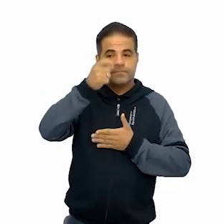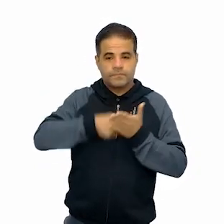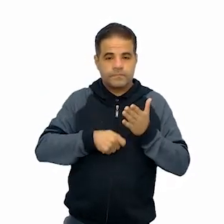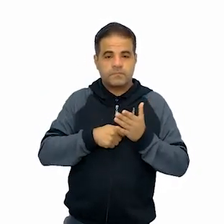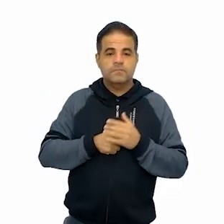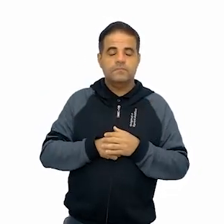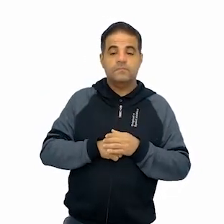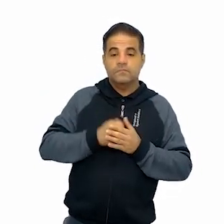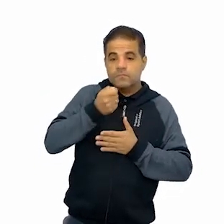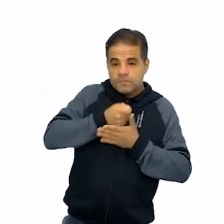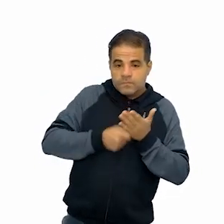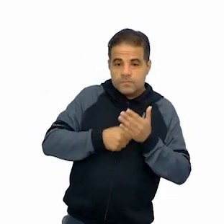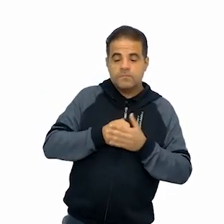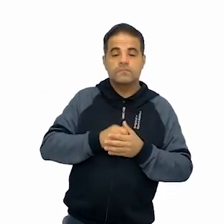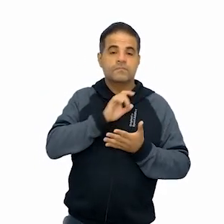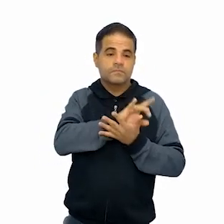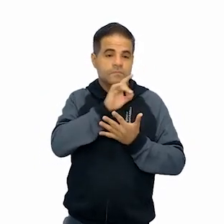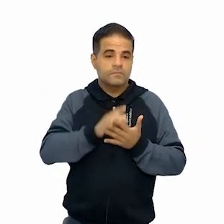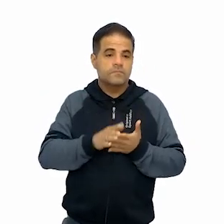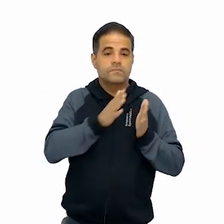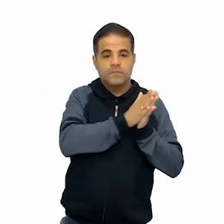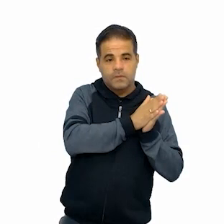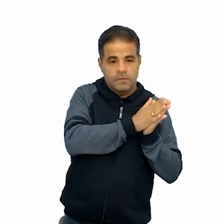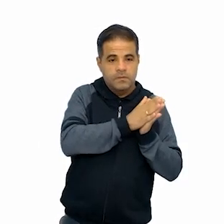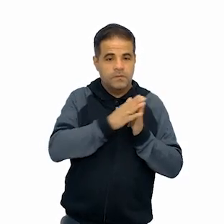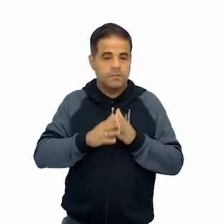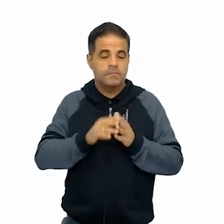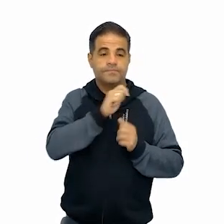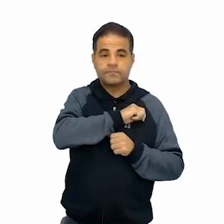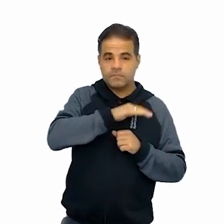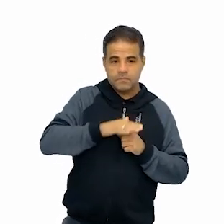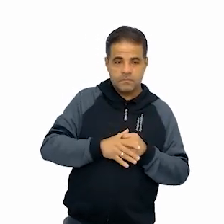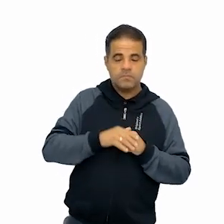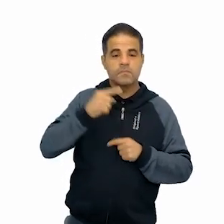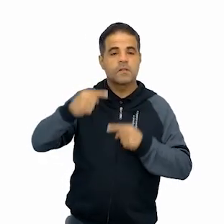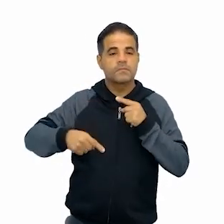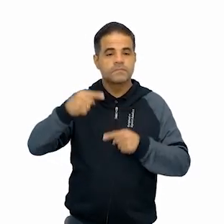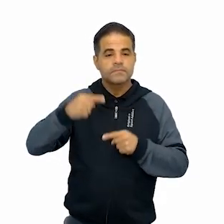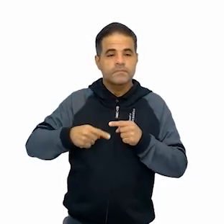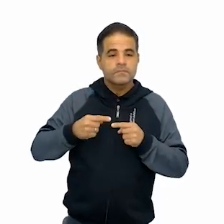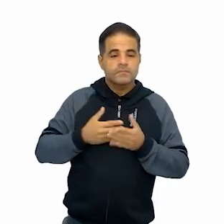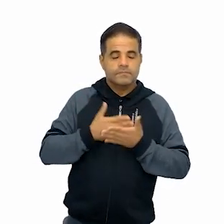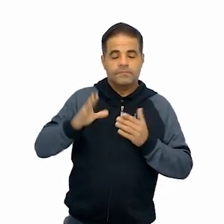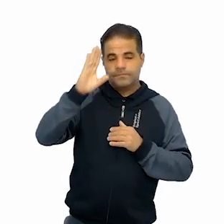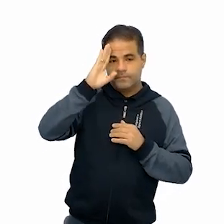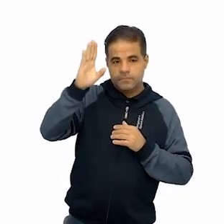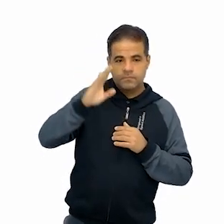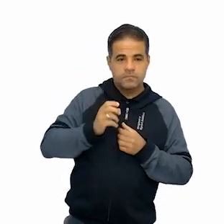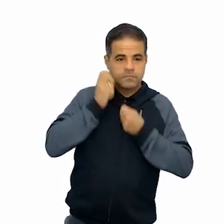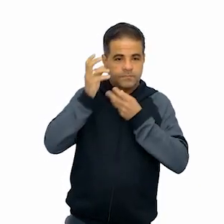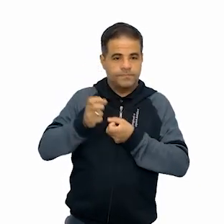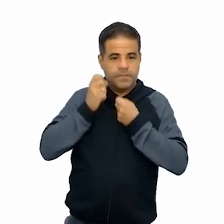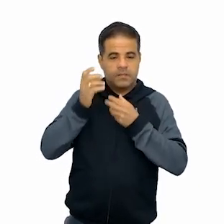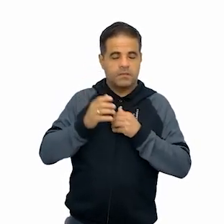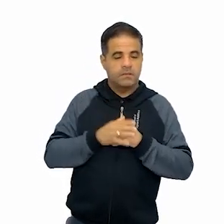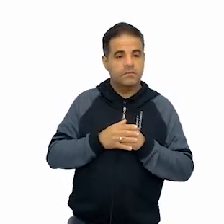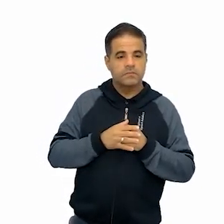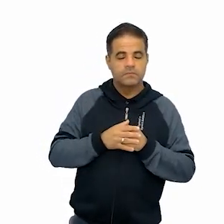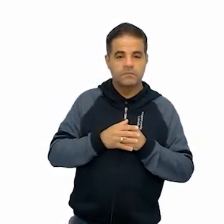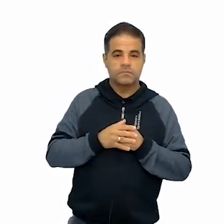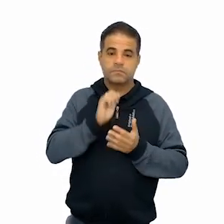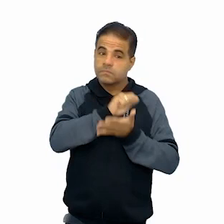ficha técnica. Para cada parte do texto, os alunos irão discutir as principais informações.